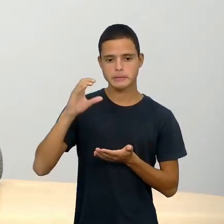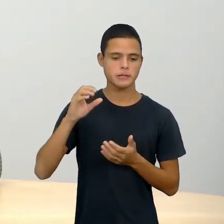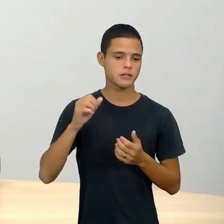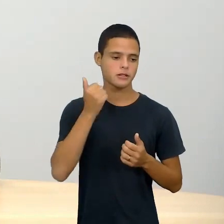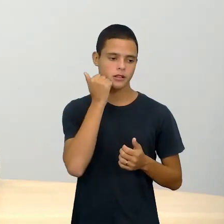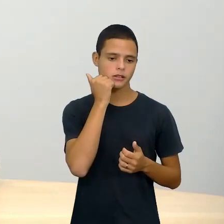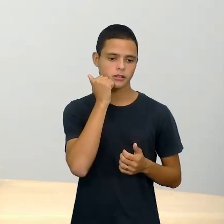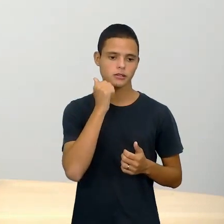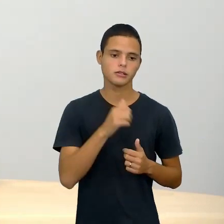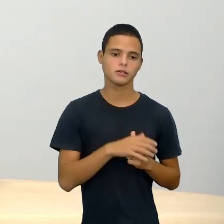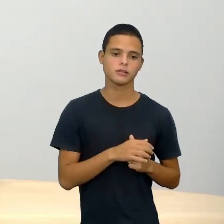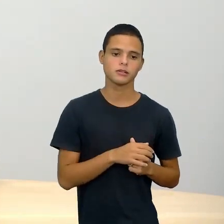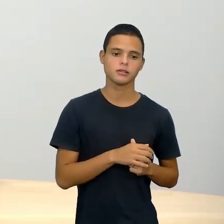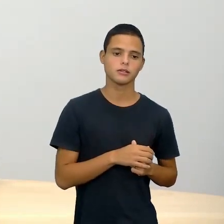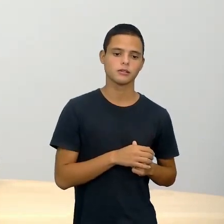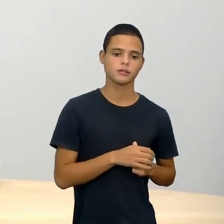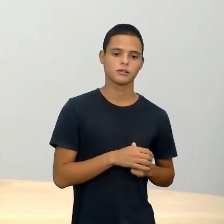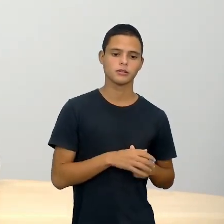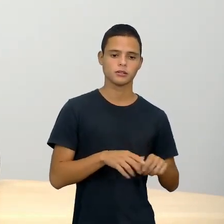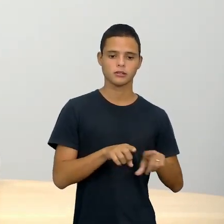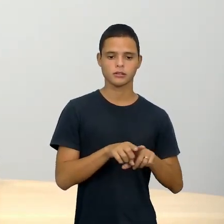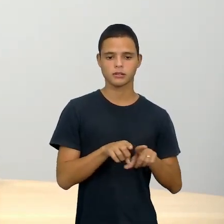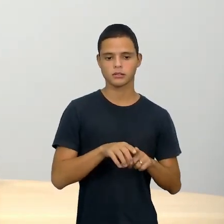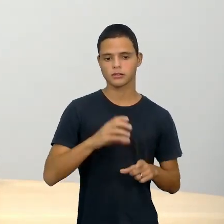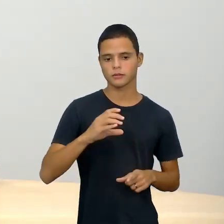científicas, inclusive revista da